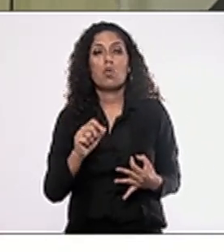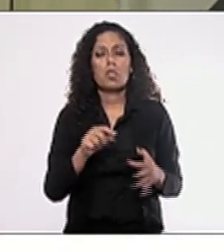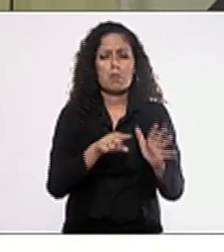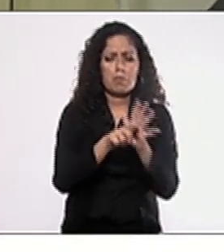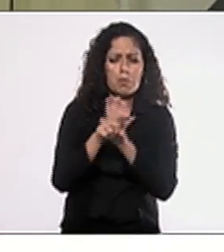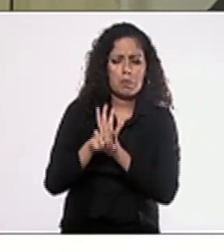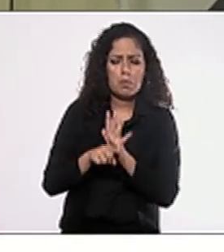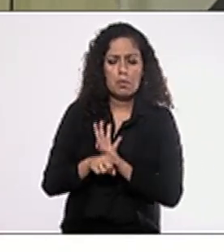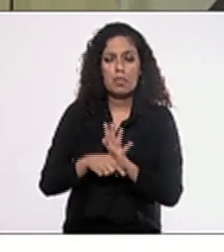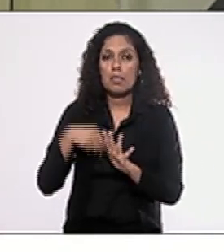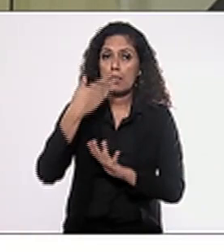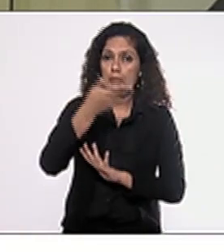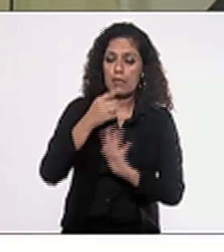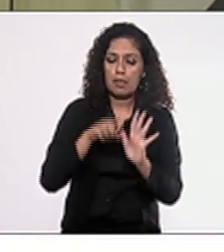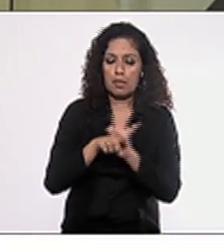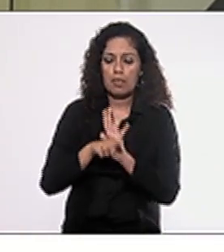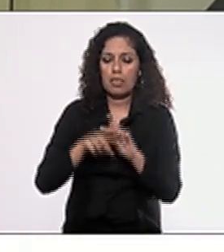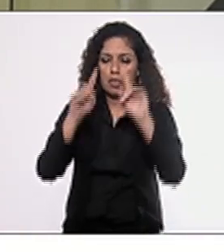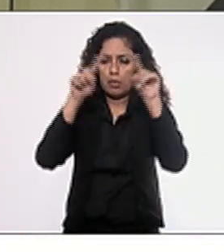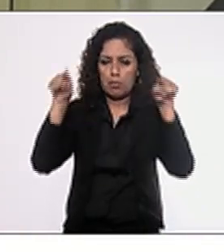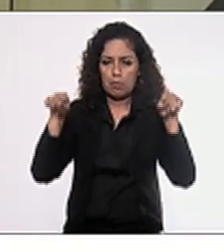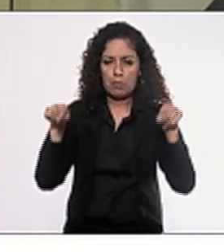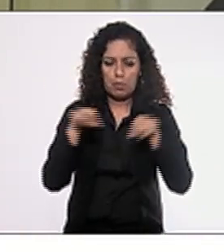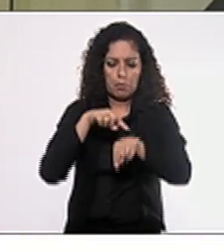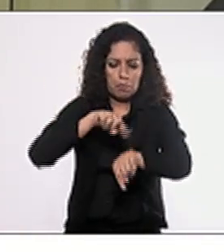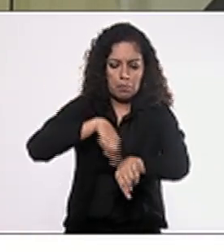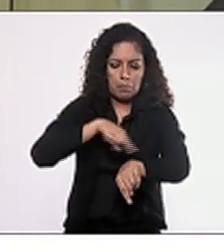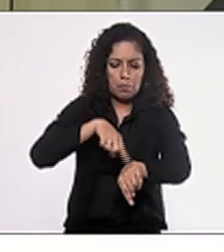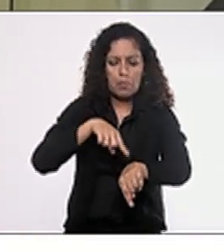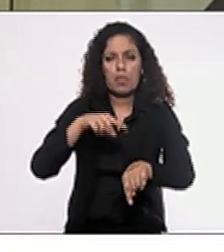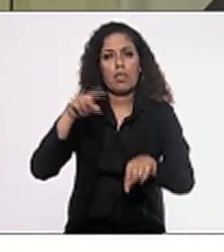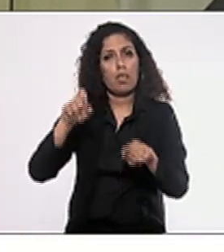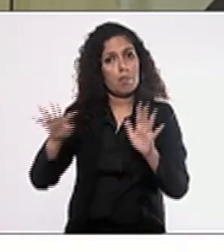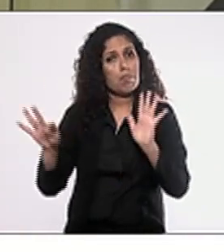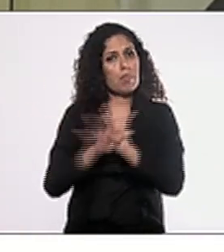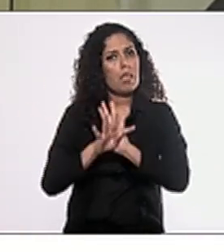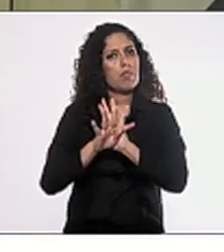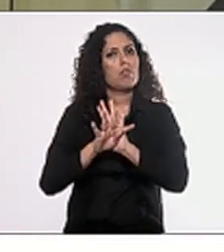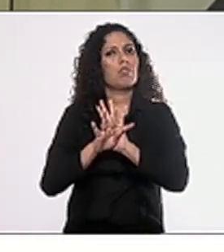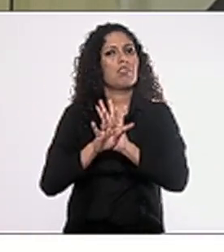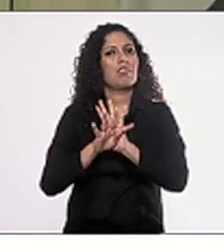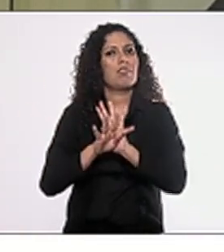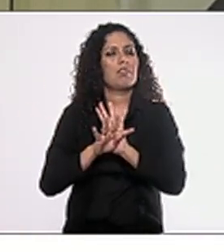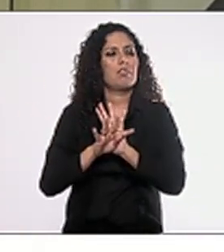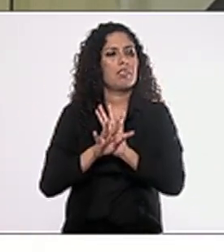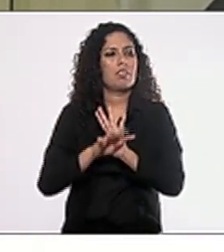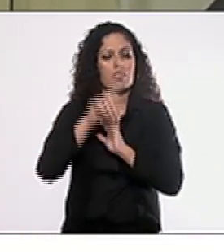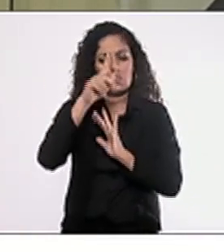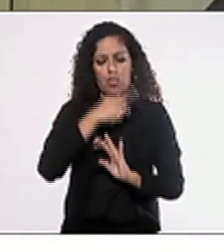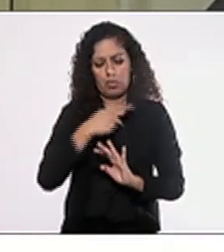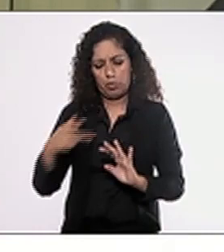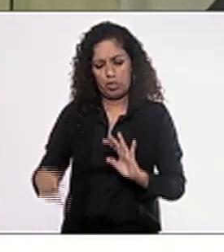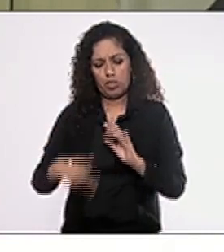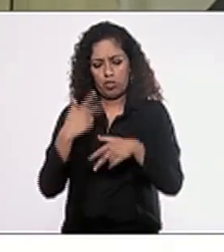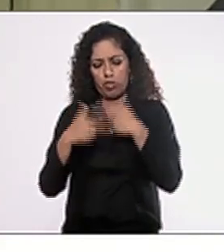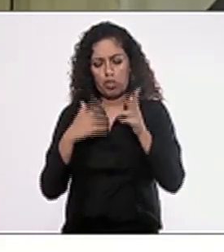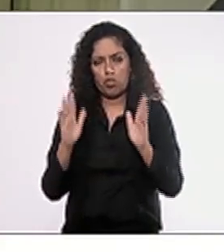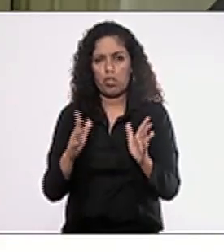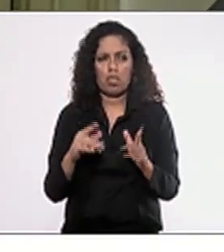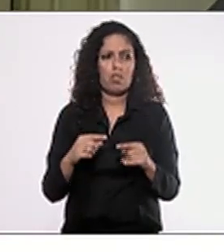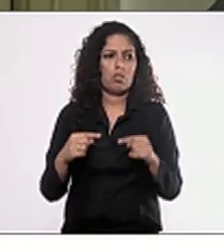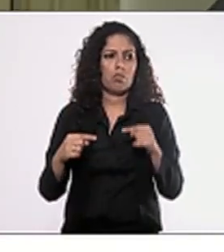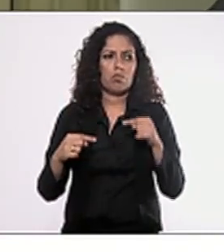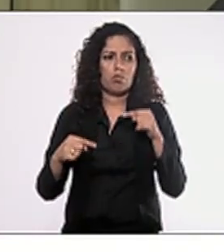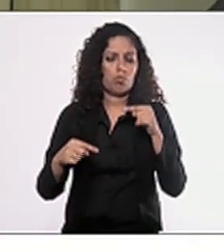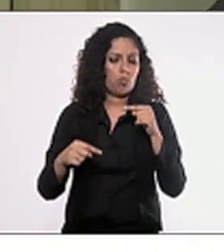perícia. Na realidade, a questão do hidrômetro é muito uma questão técnica, né? Como o presidente disse, não basta eu ter o